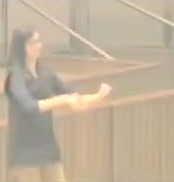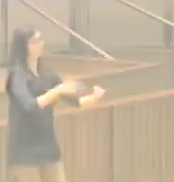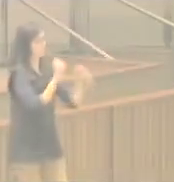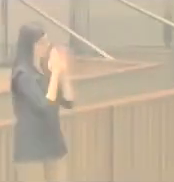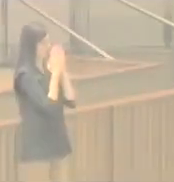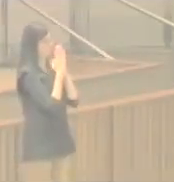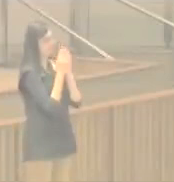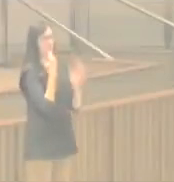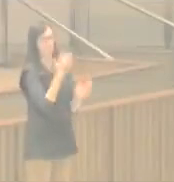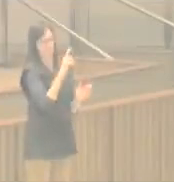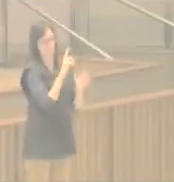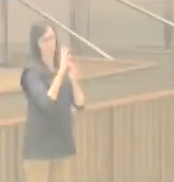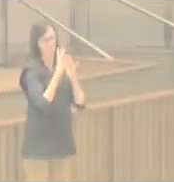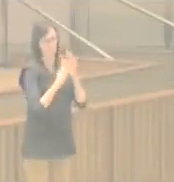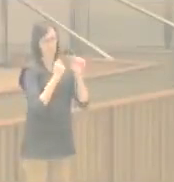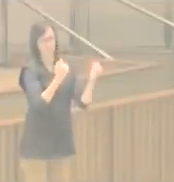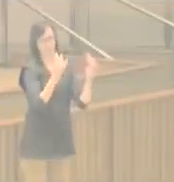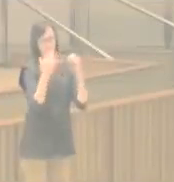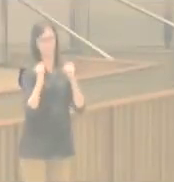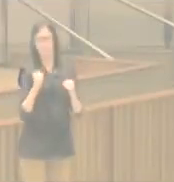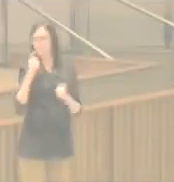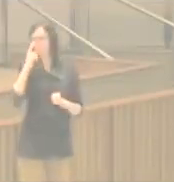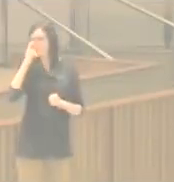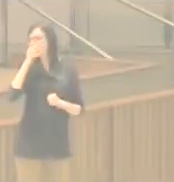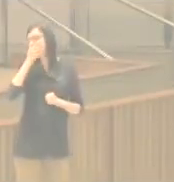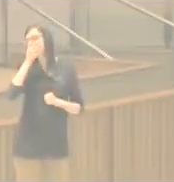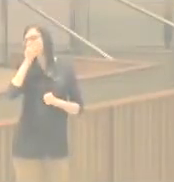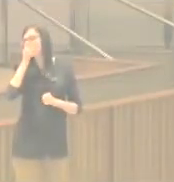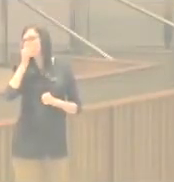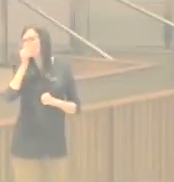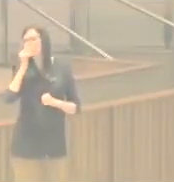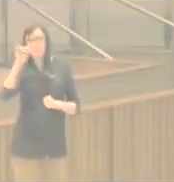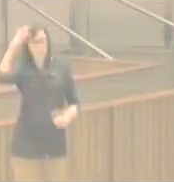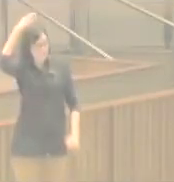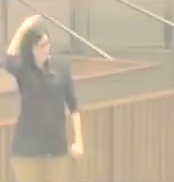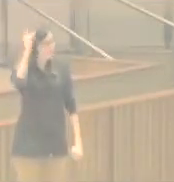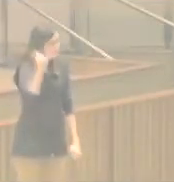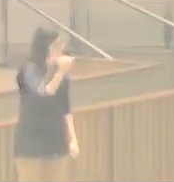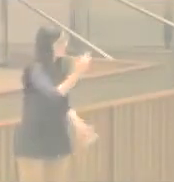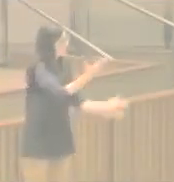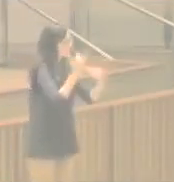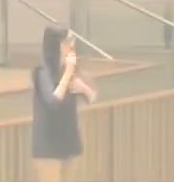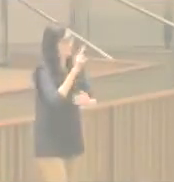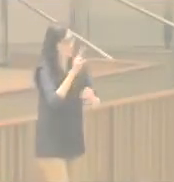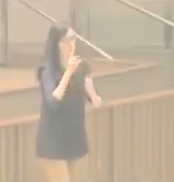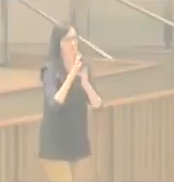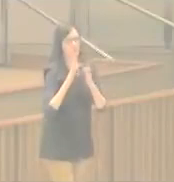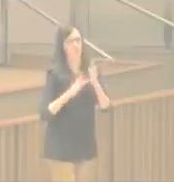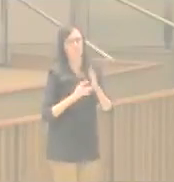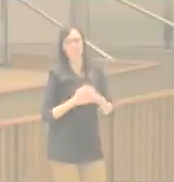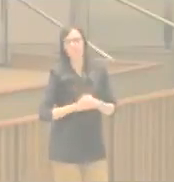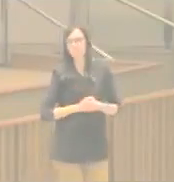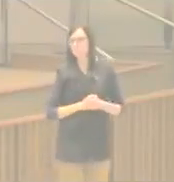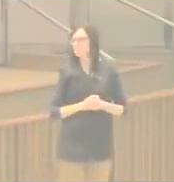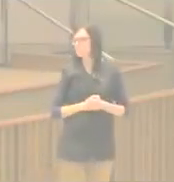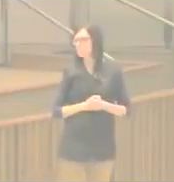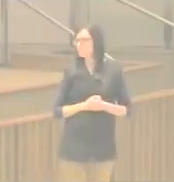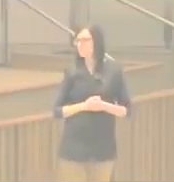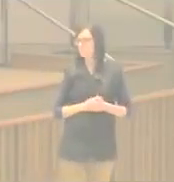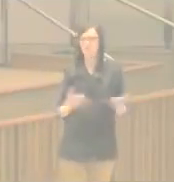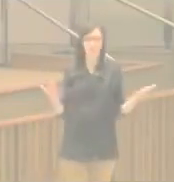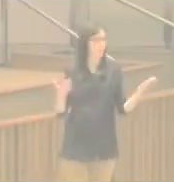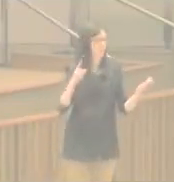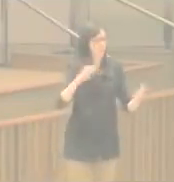para cá, em nome de Jesus, pode vir. Se o Espírito de Deus está falando com você, vem para cá, em nome de Jesus. Hoje é tempo de entrega,